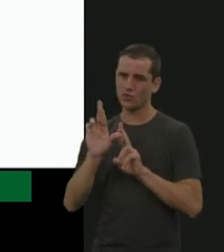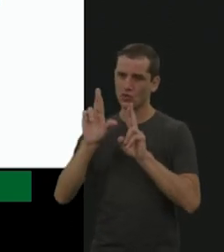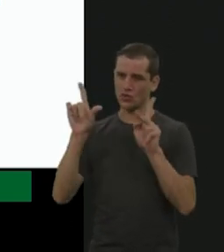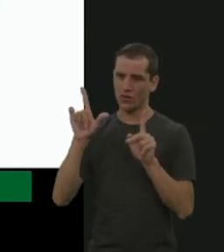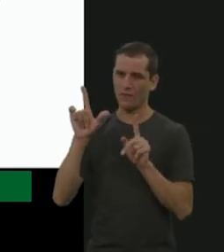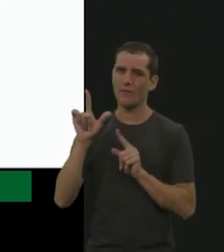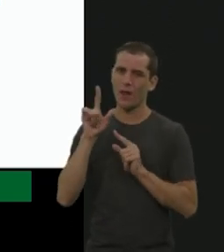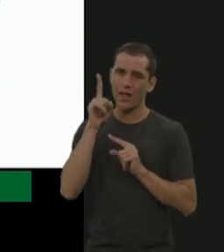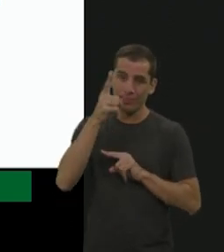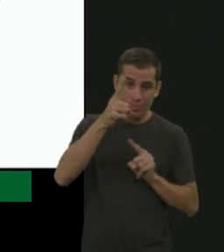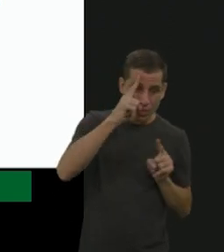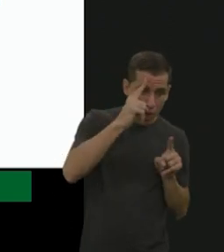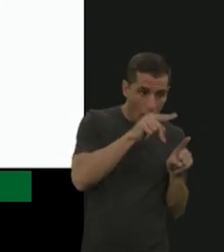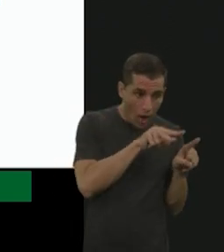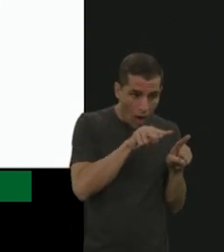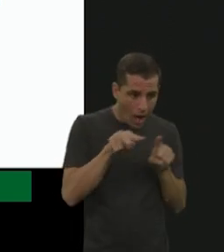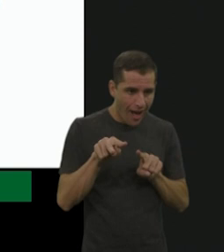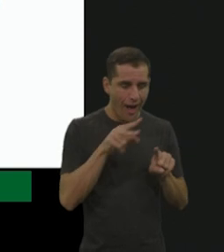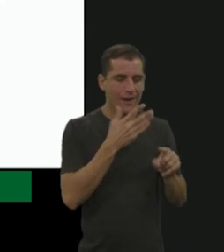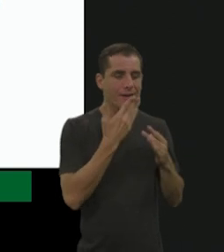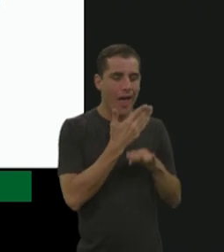Tá?